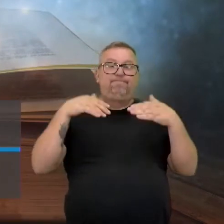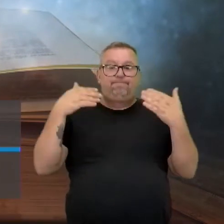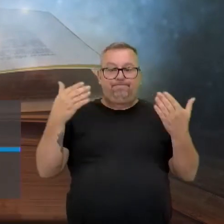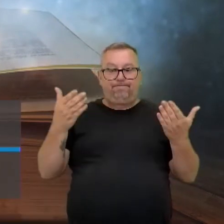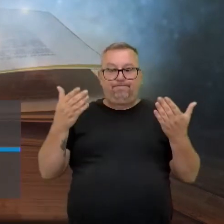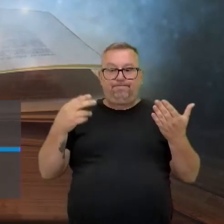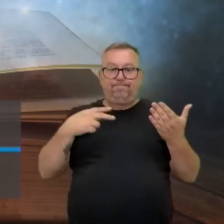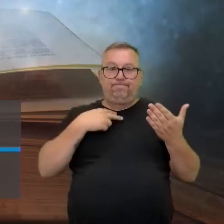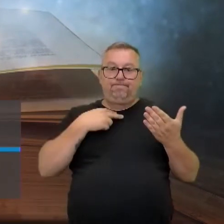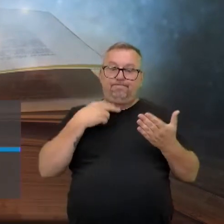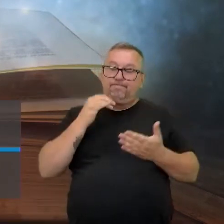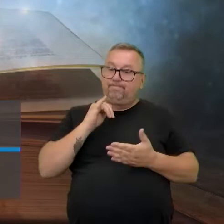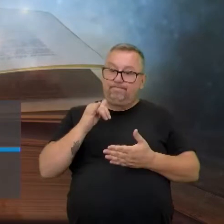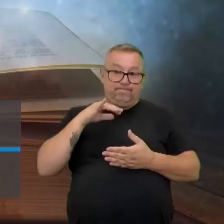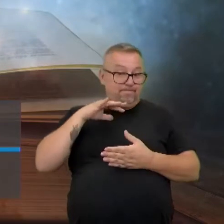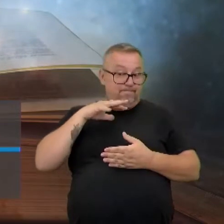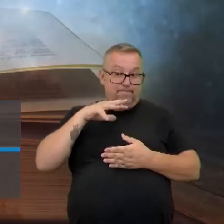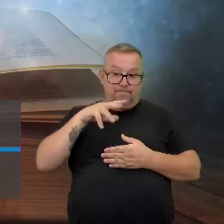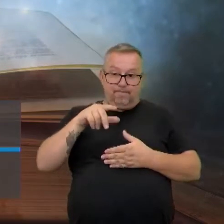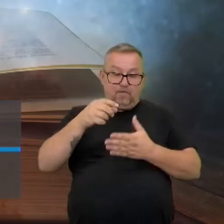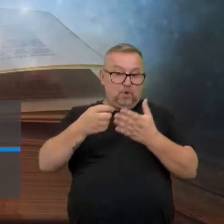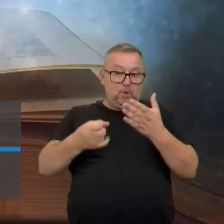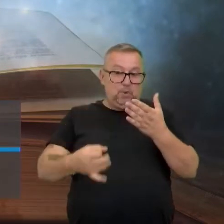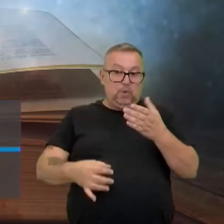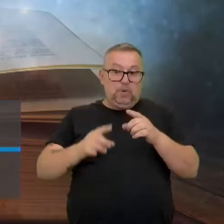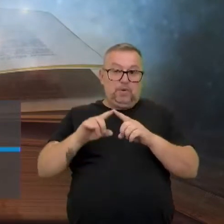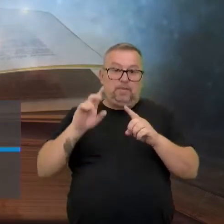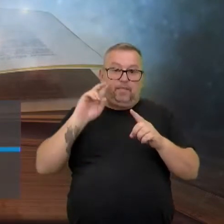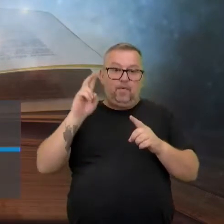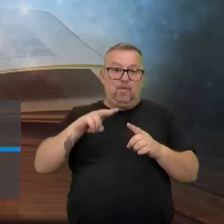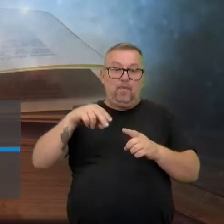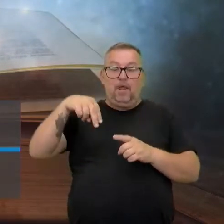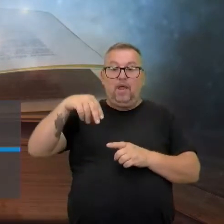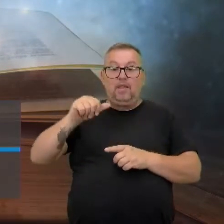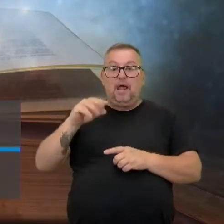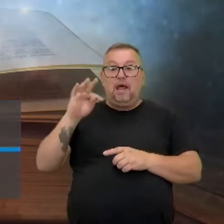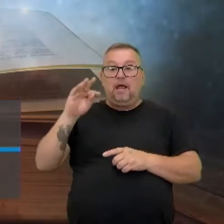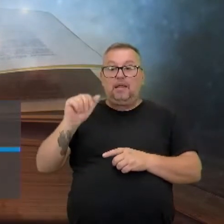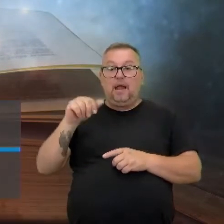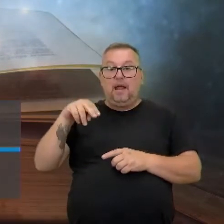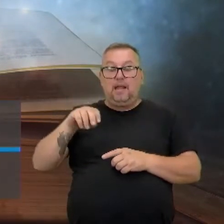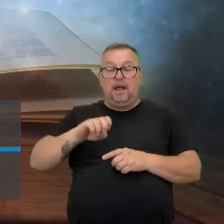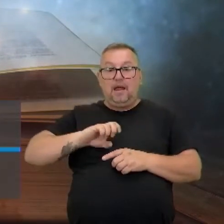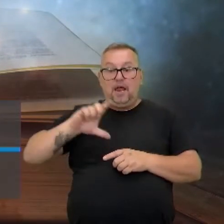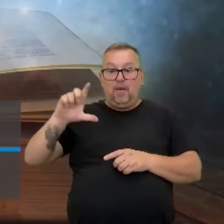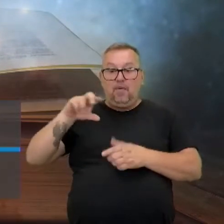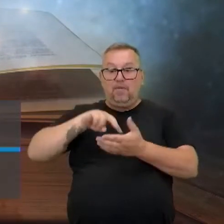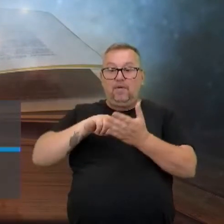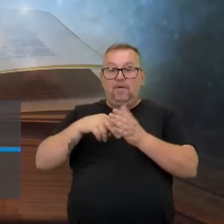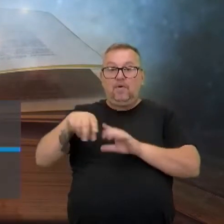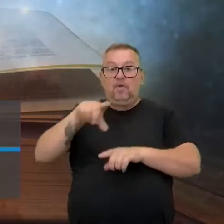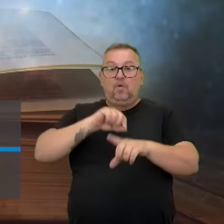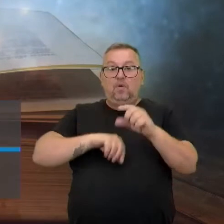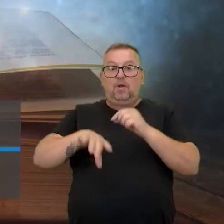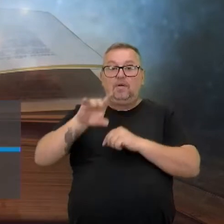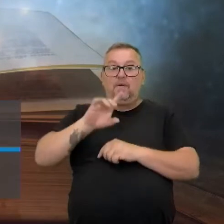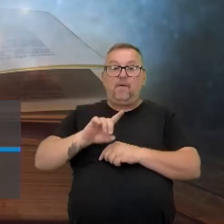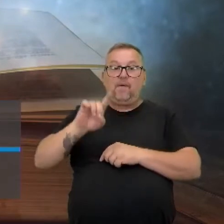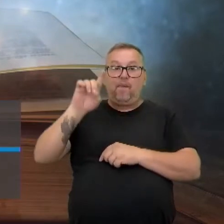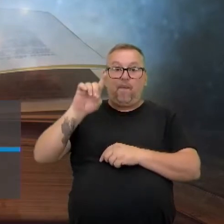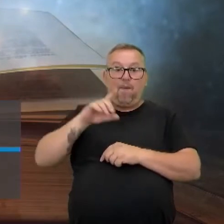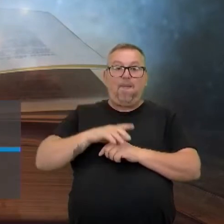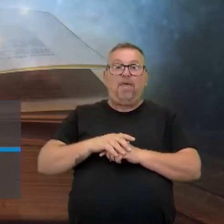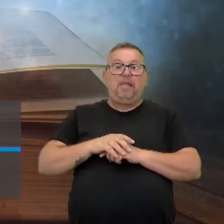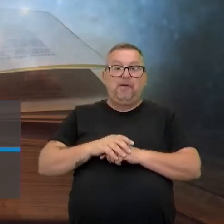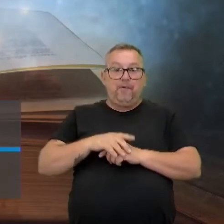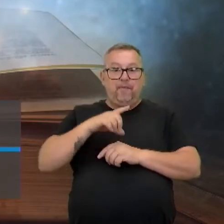ter como contar a história toda, mas decore aí Natanael, né, escolhido por Deus. Eu tenho o Lotário, eu tenho a